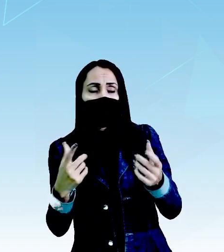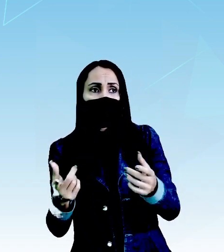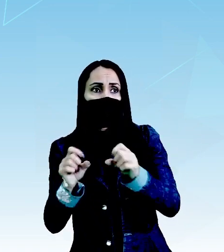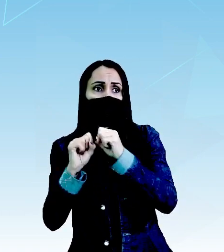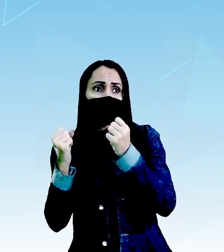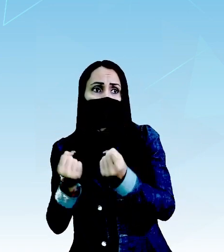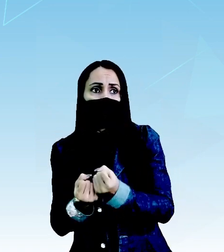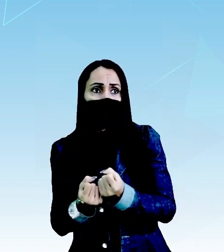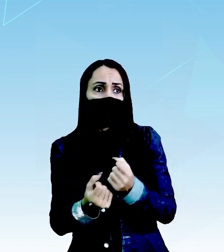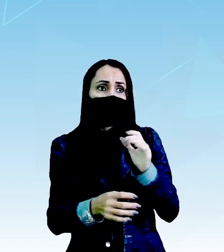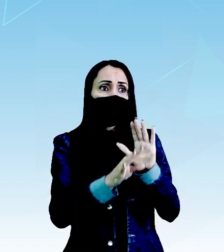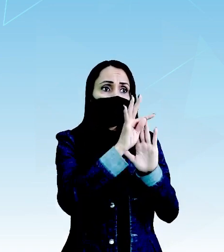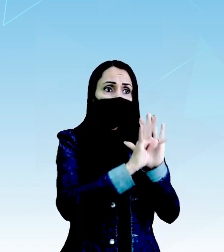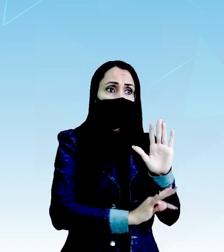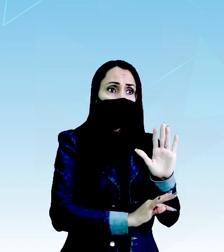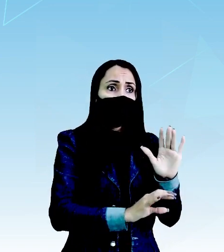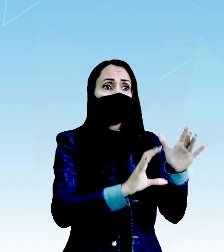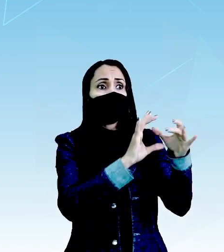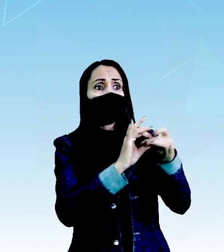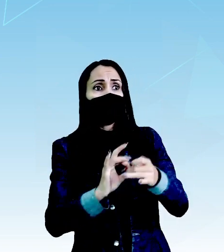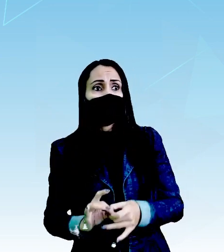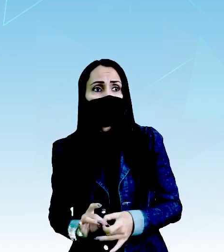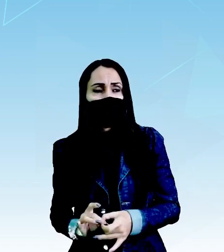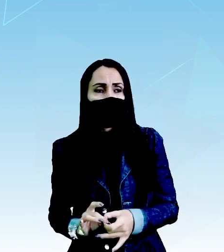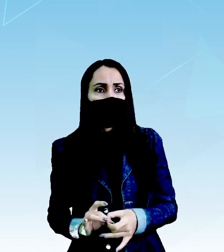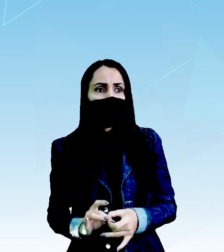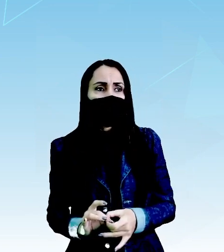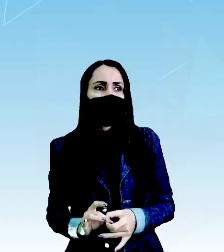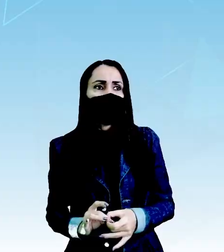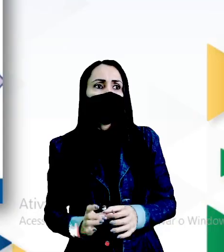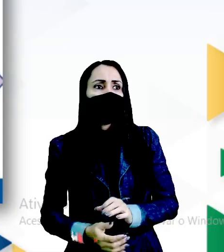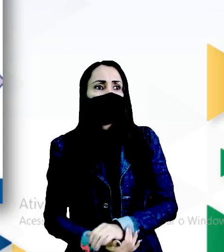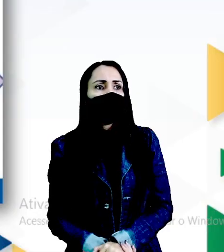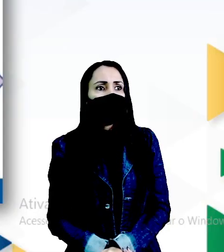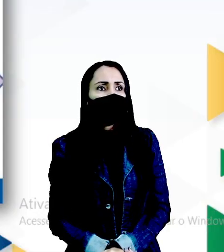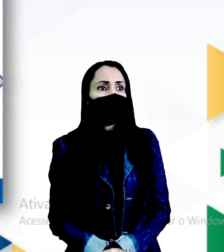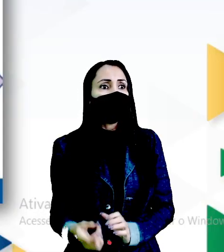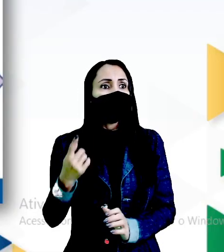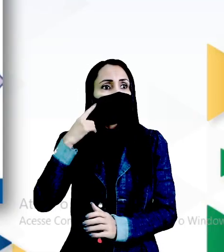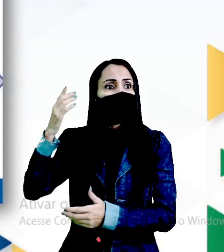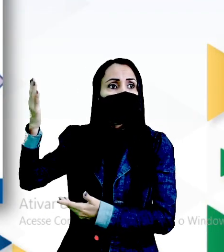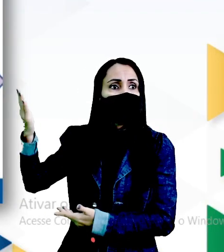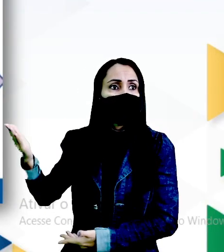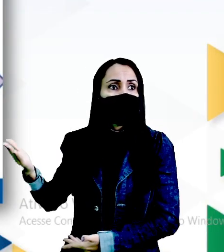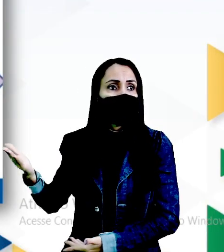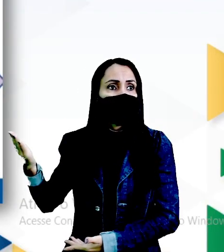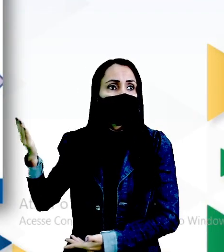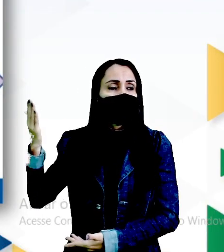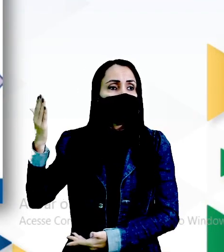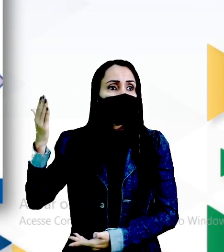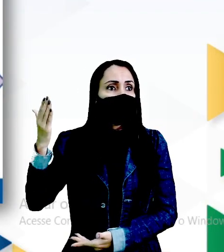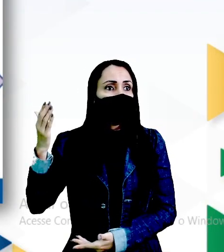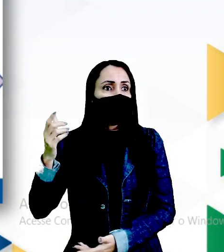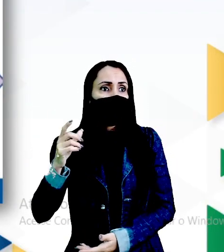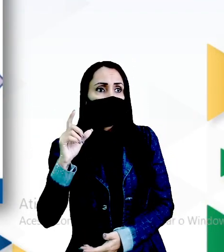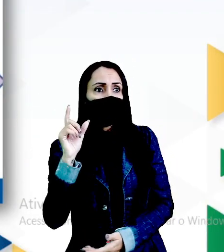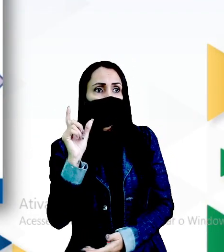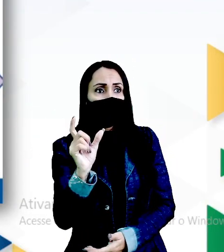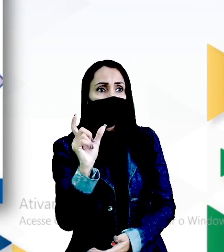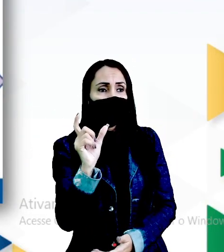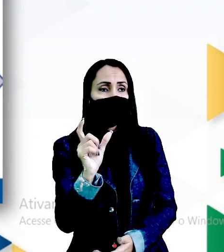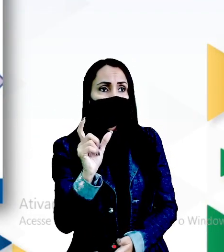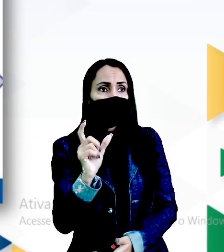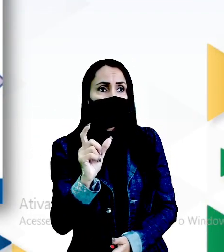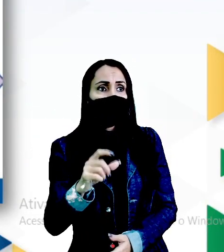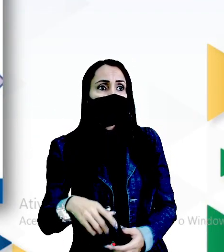texto, contexto, certo? E vamos, olhem aqui na tela, palavras ambíguas, ou seja, de duplo